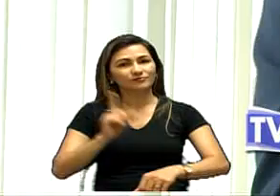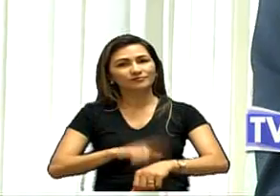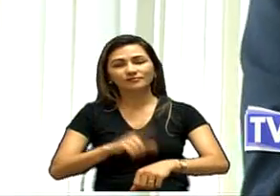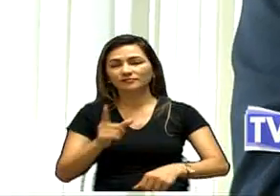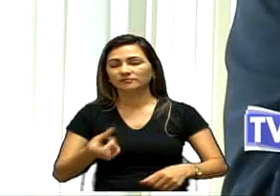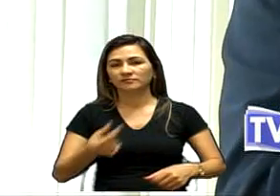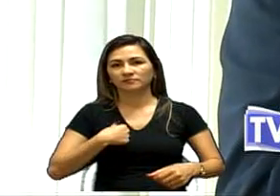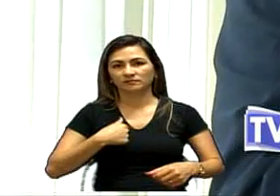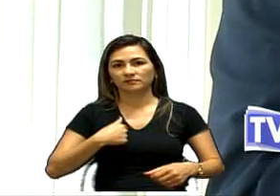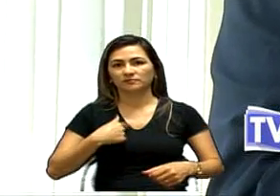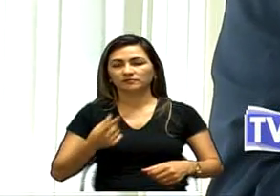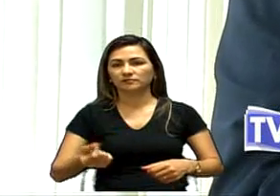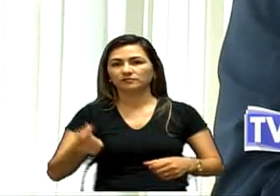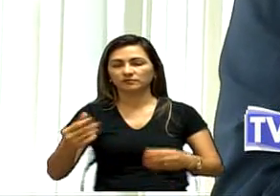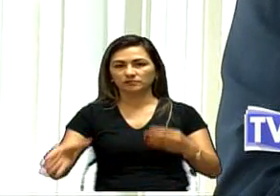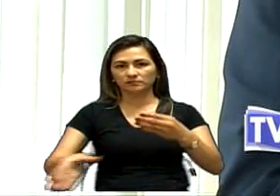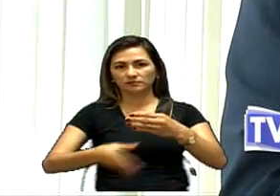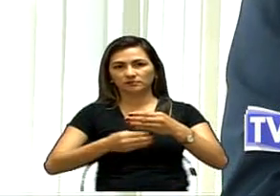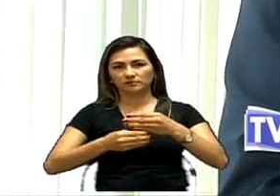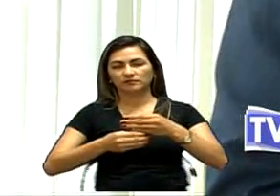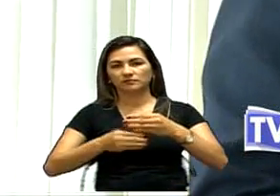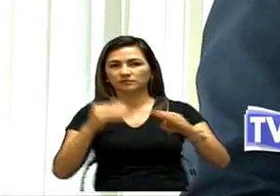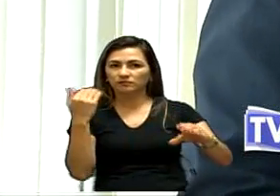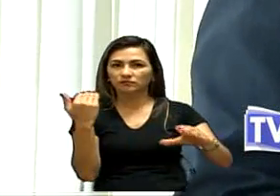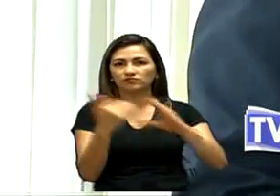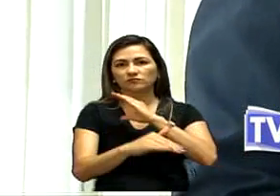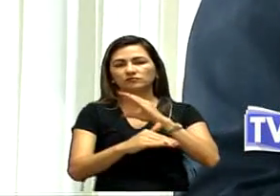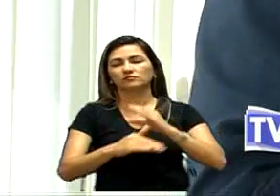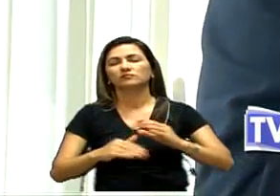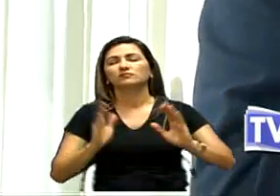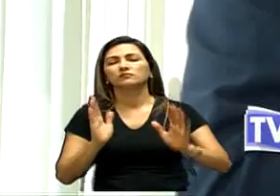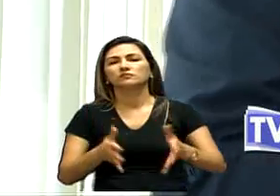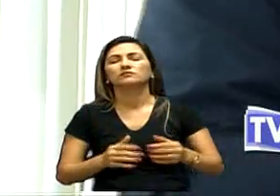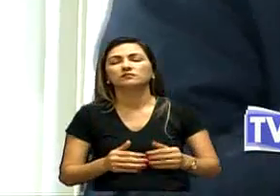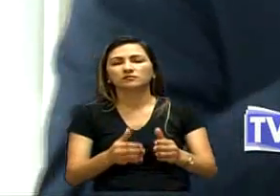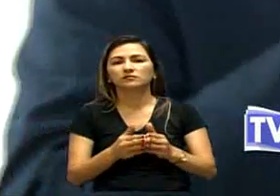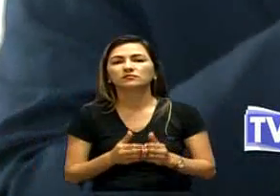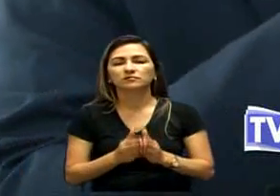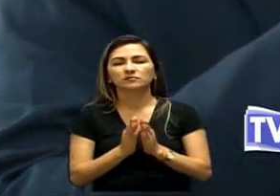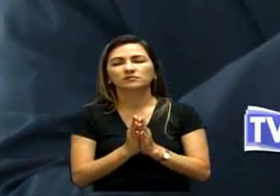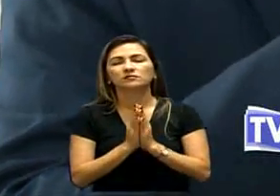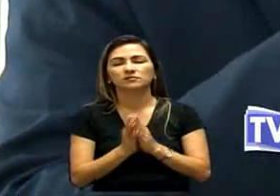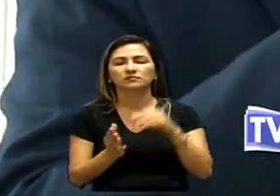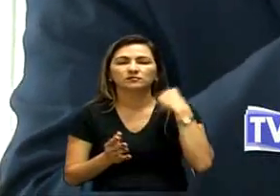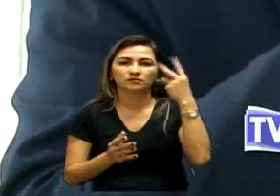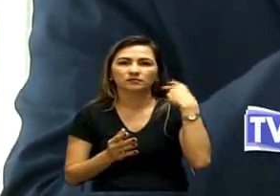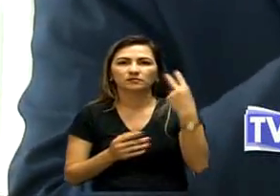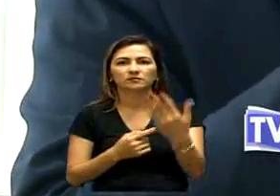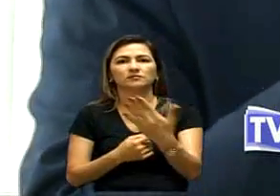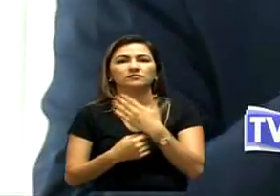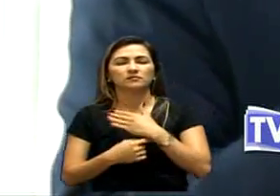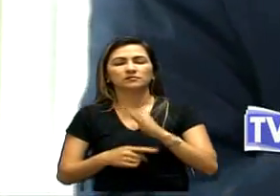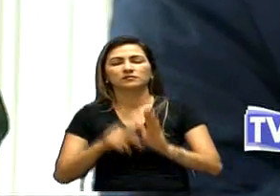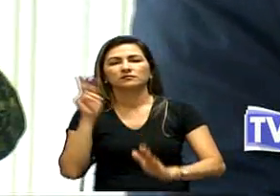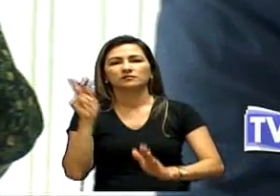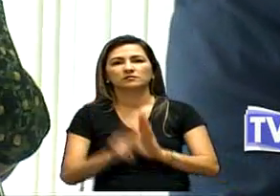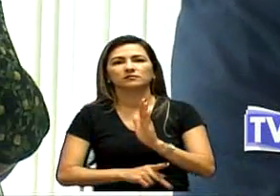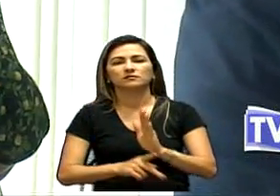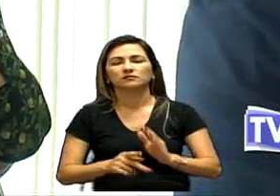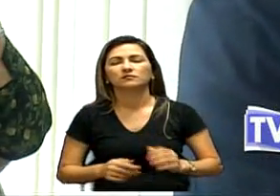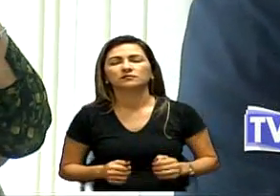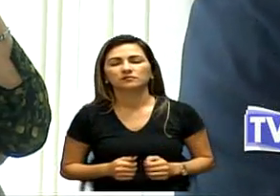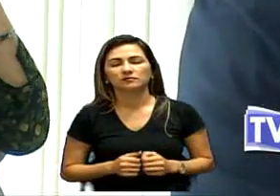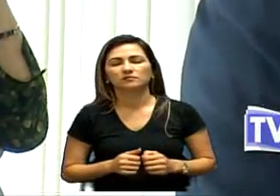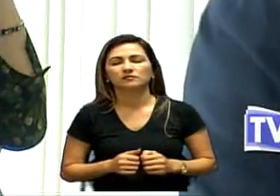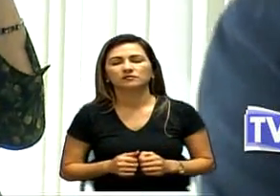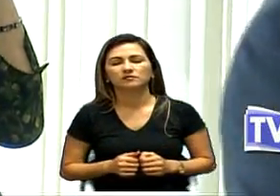destinando e apelo aqui aos colegas vereadores, às colegas vereadoras, para ajudar nesse projeto. Era isso, senhor presidente, que cumpria informar.